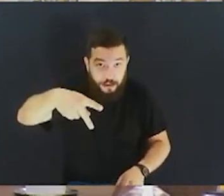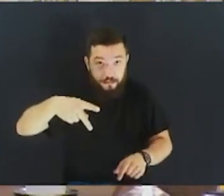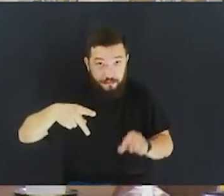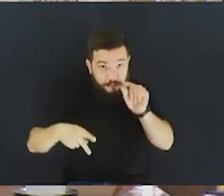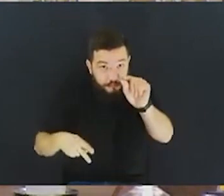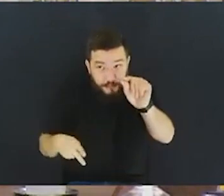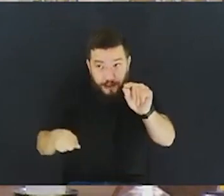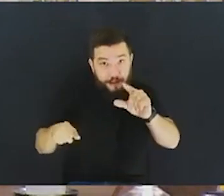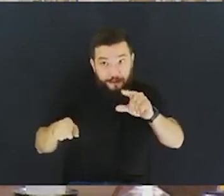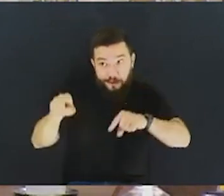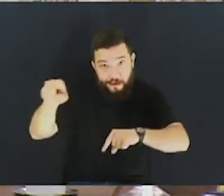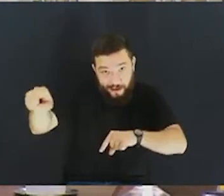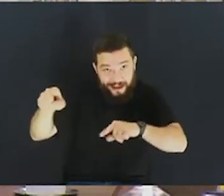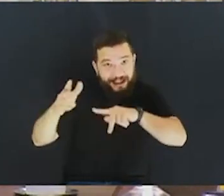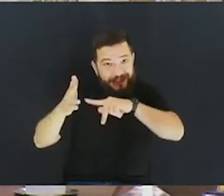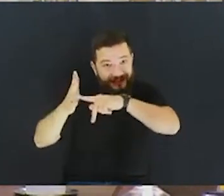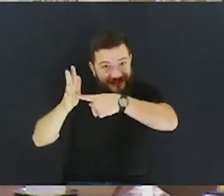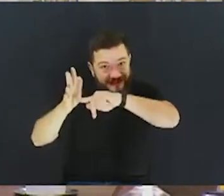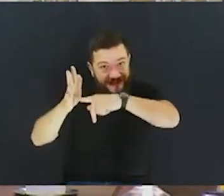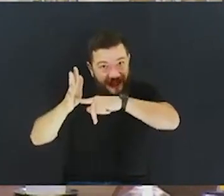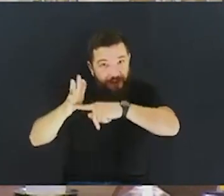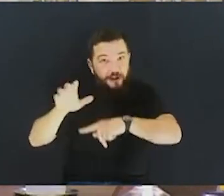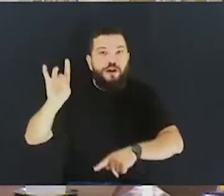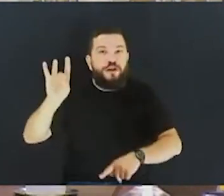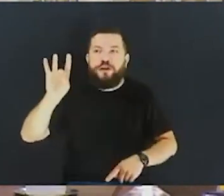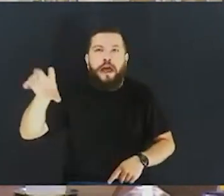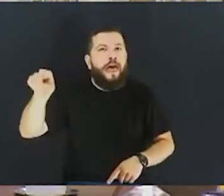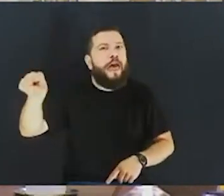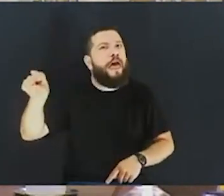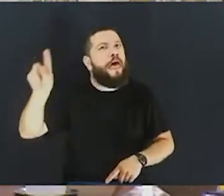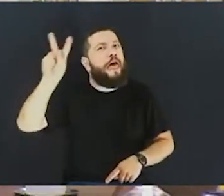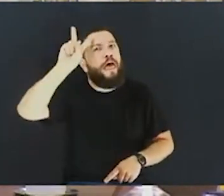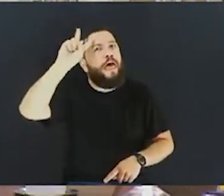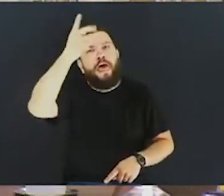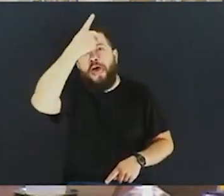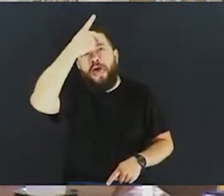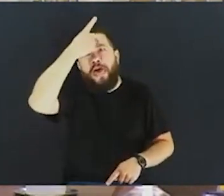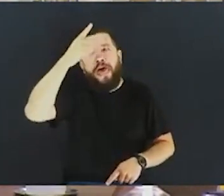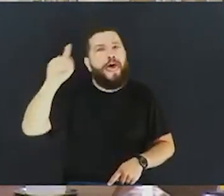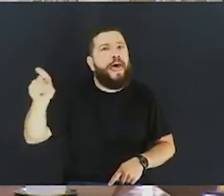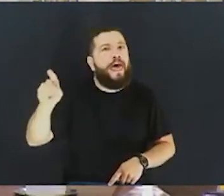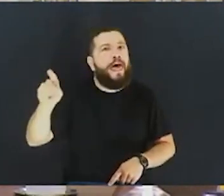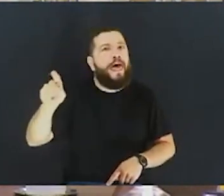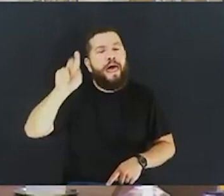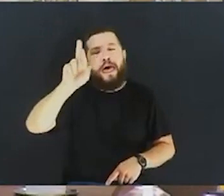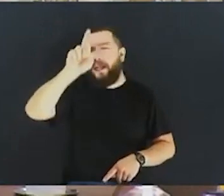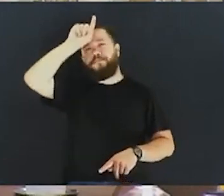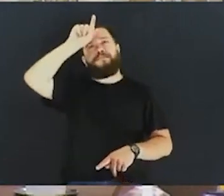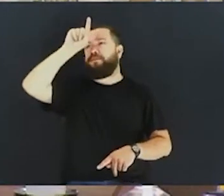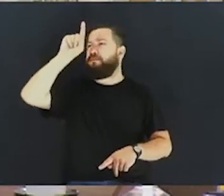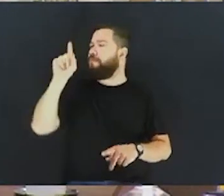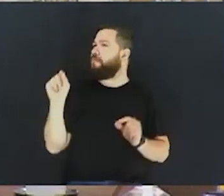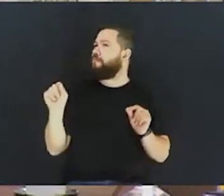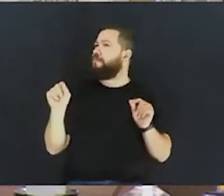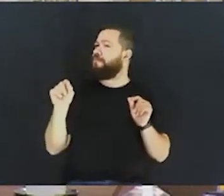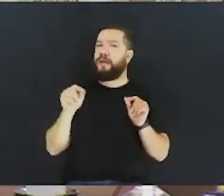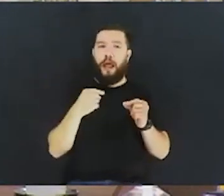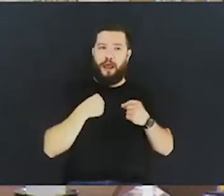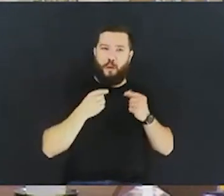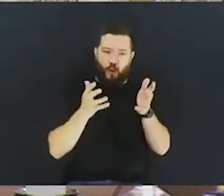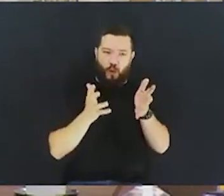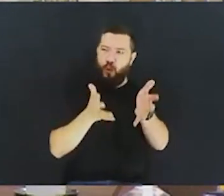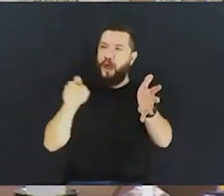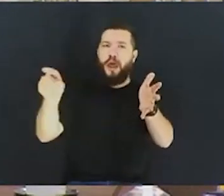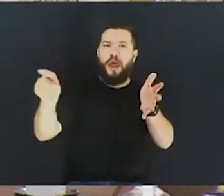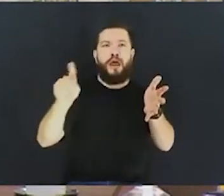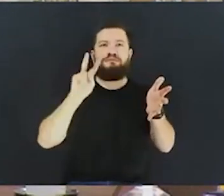vem aqui para distorcer os fatos, e pedir para que eles nos ajudem a cobrar da Prefeitura mais concursos